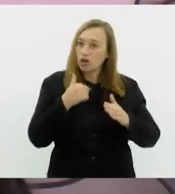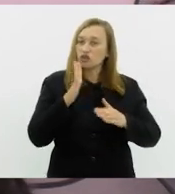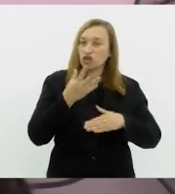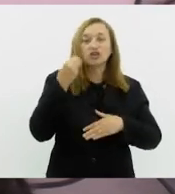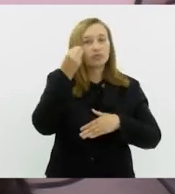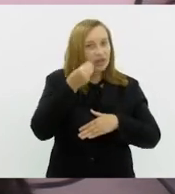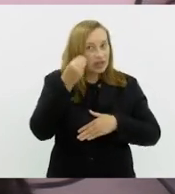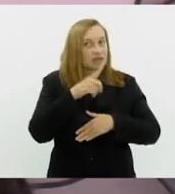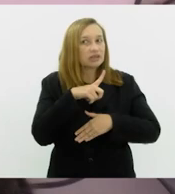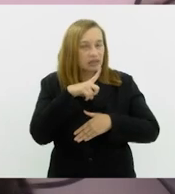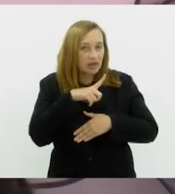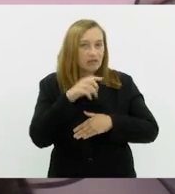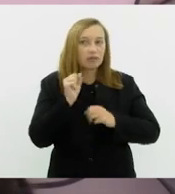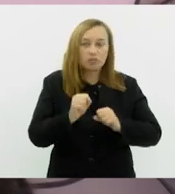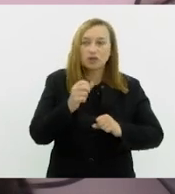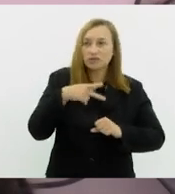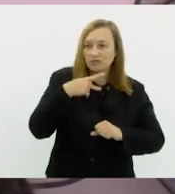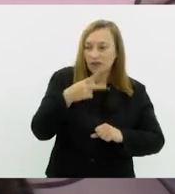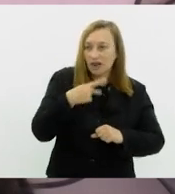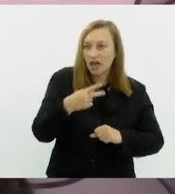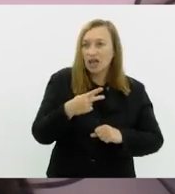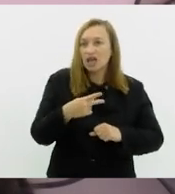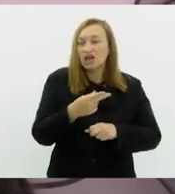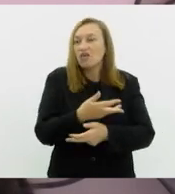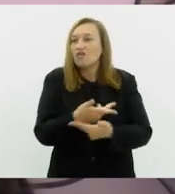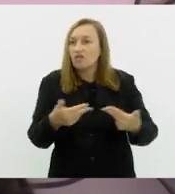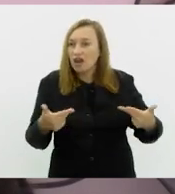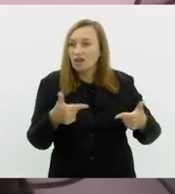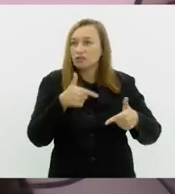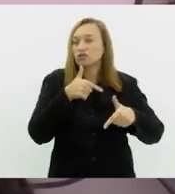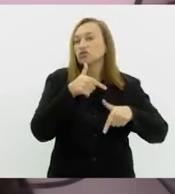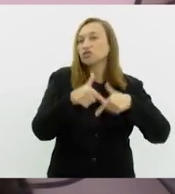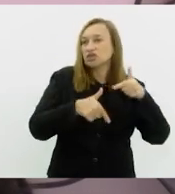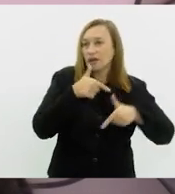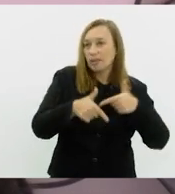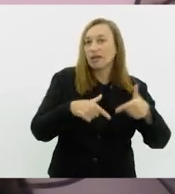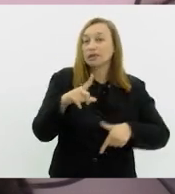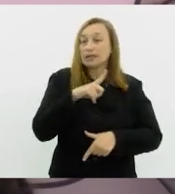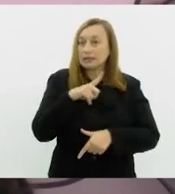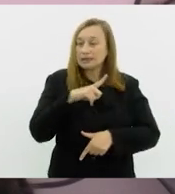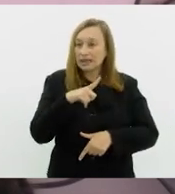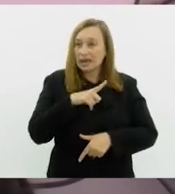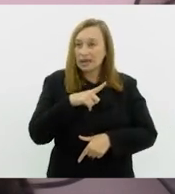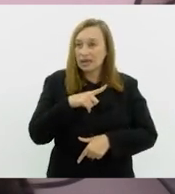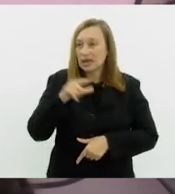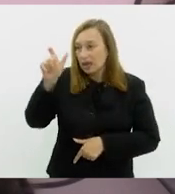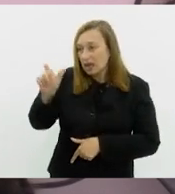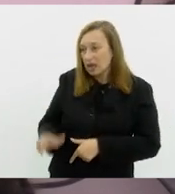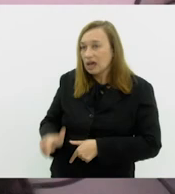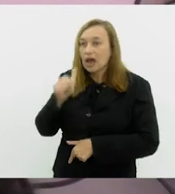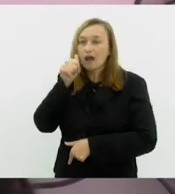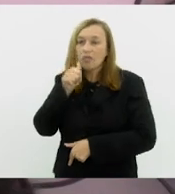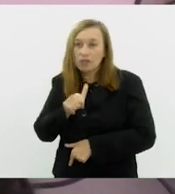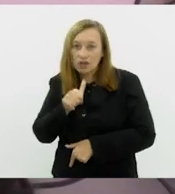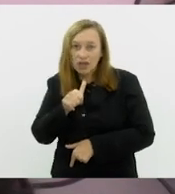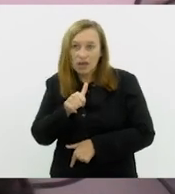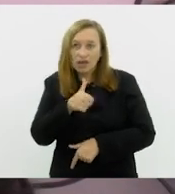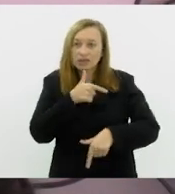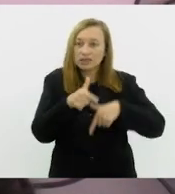falar, o acúmulo de função que hoje em dia está tendo em cima das trabalhadoras domésticas,